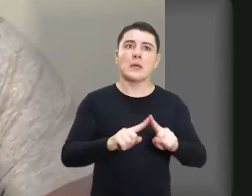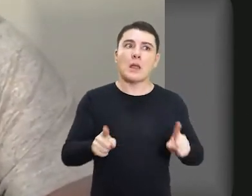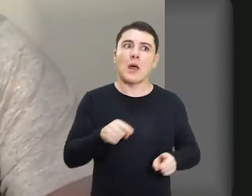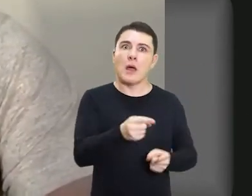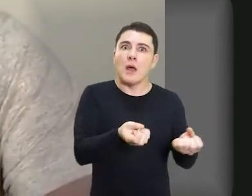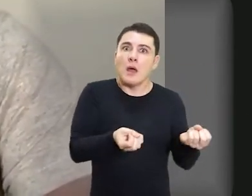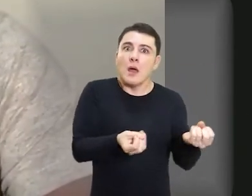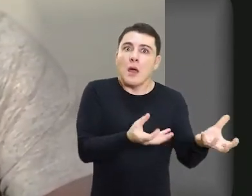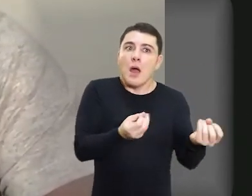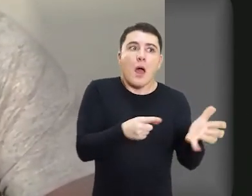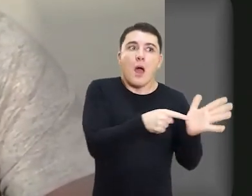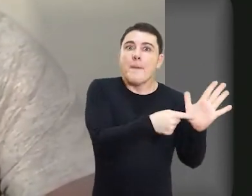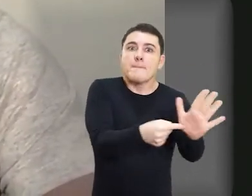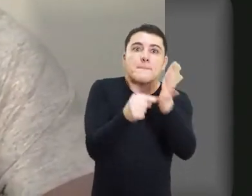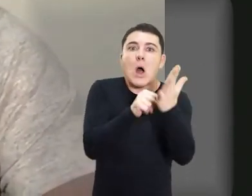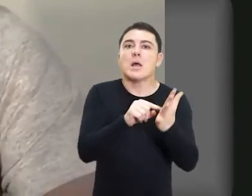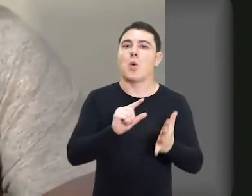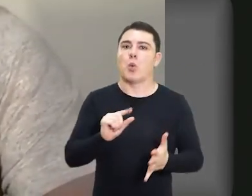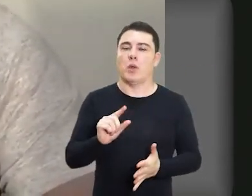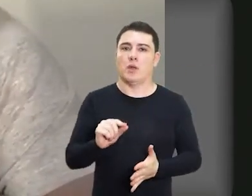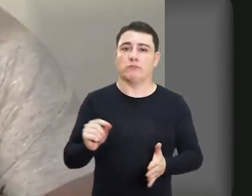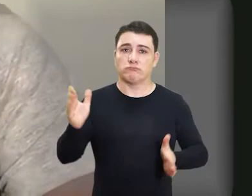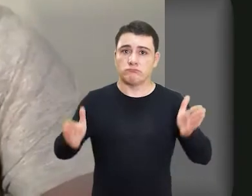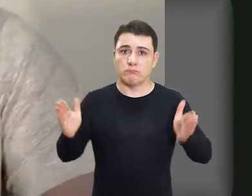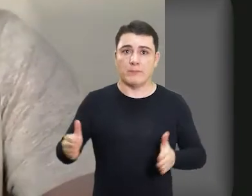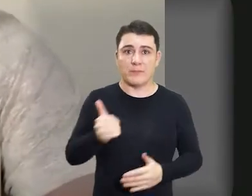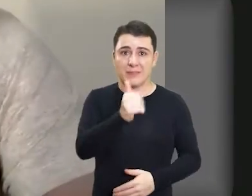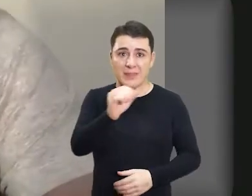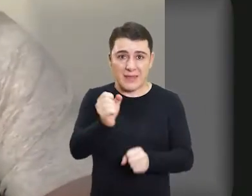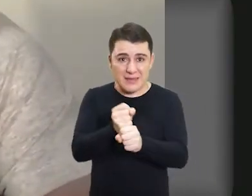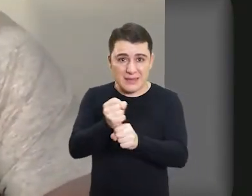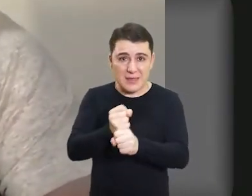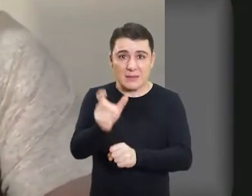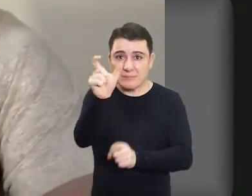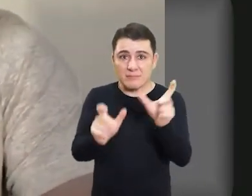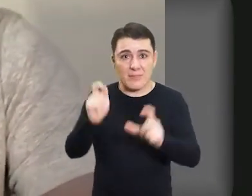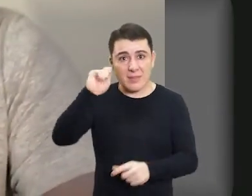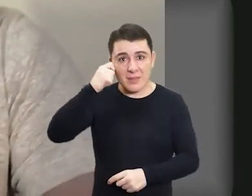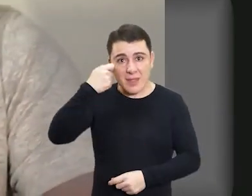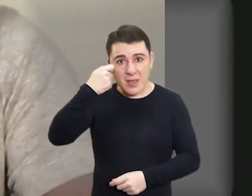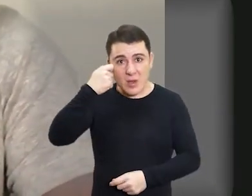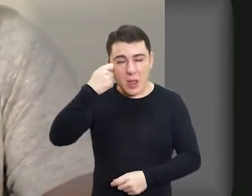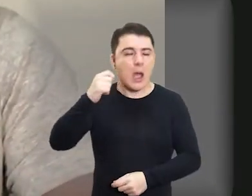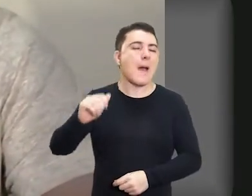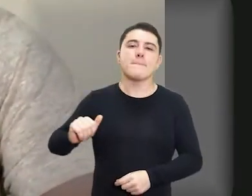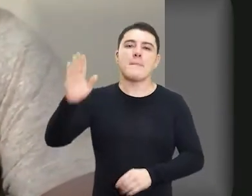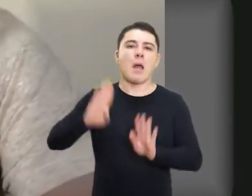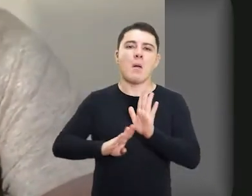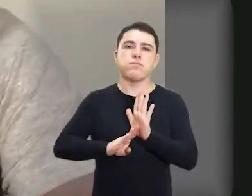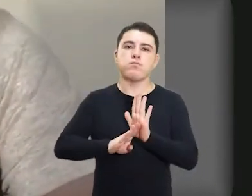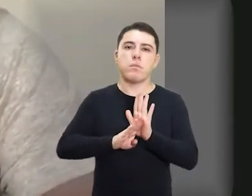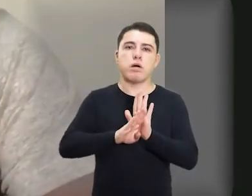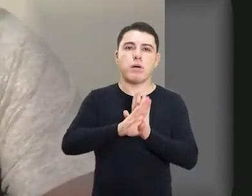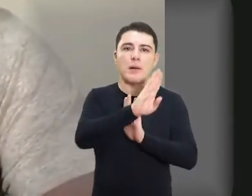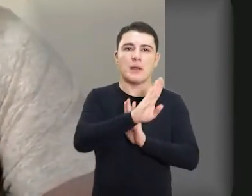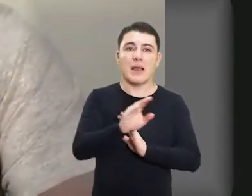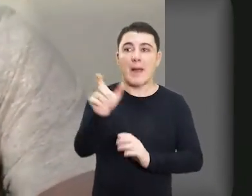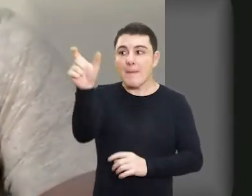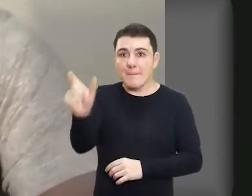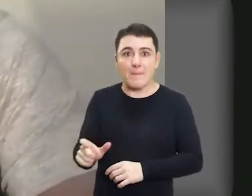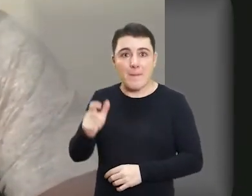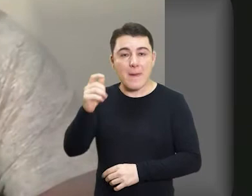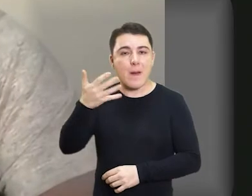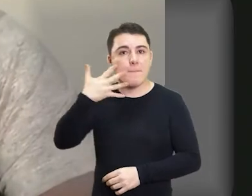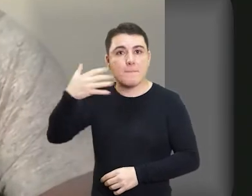assassinadas, né, a gente descobriu, os dados, né, nos mostram o seguinte, que nesses 10 anos o número de negros mortos